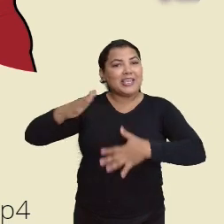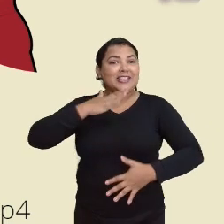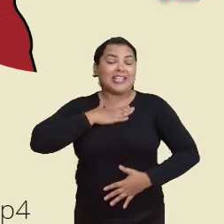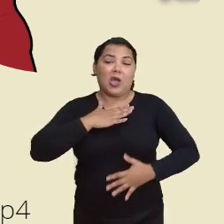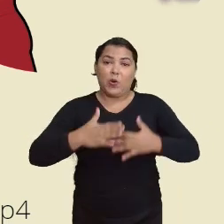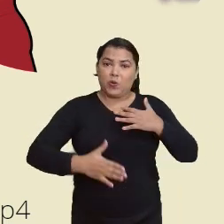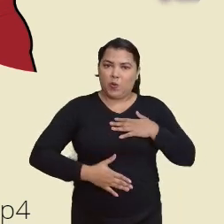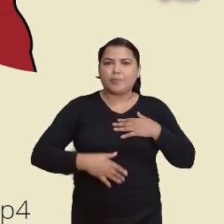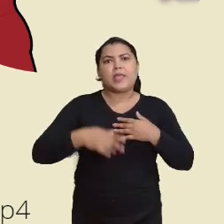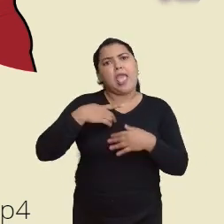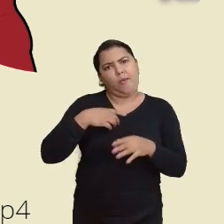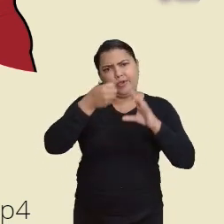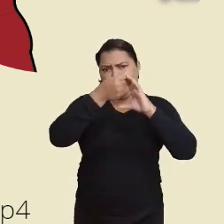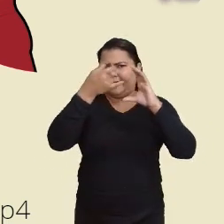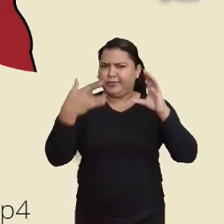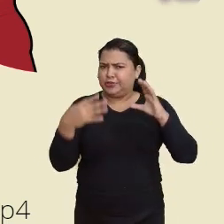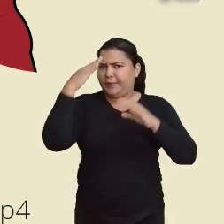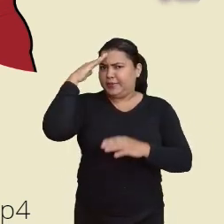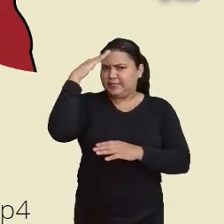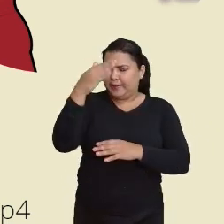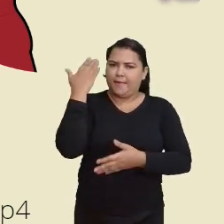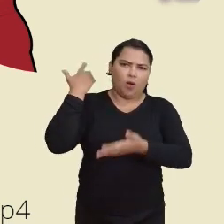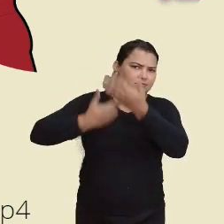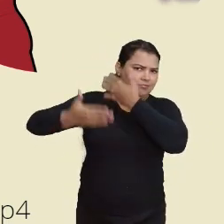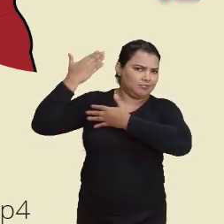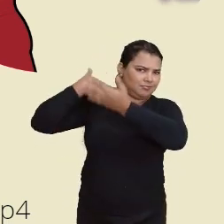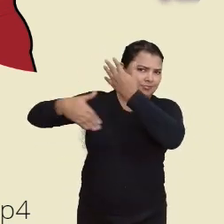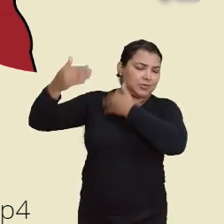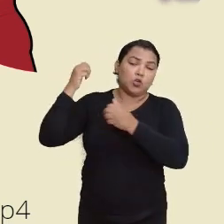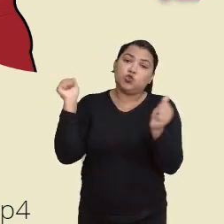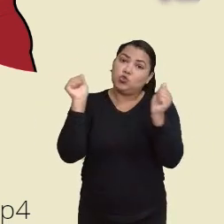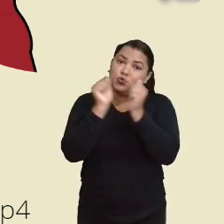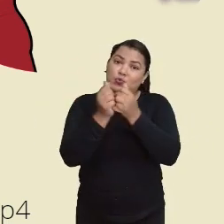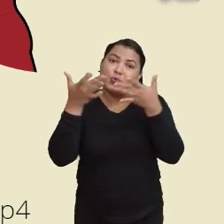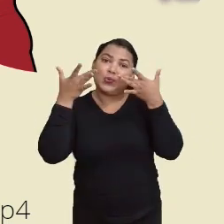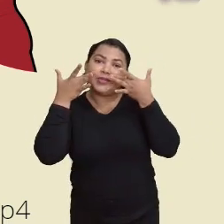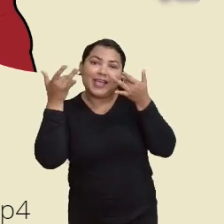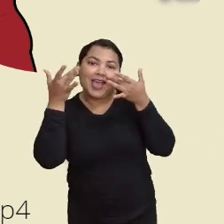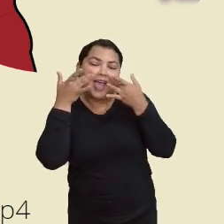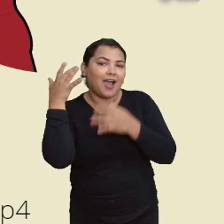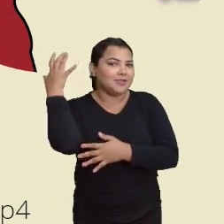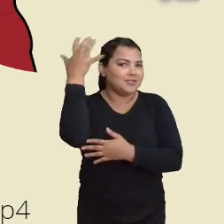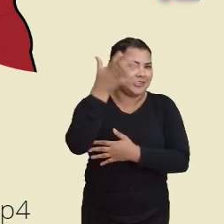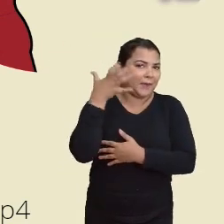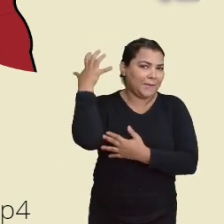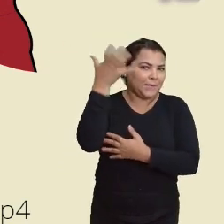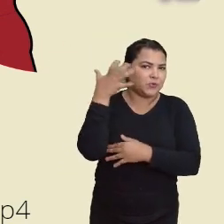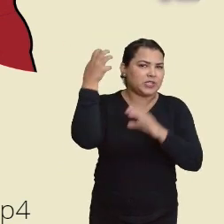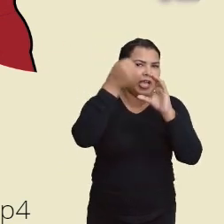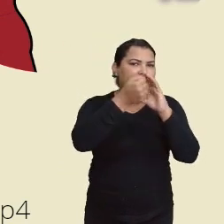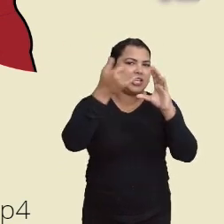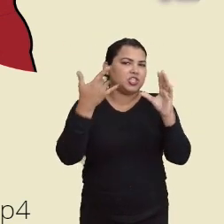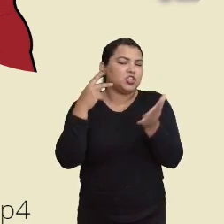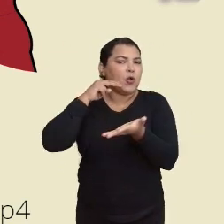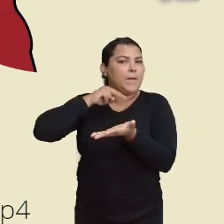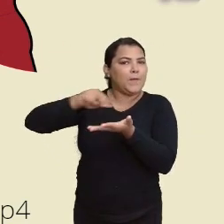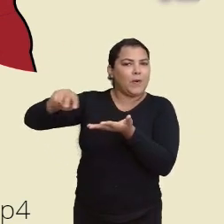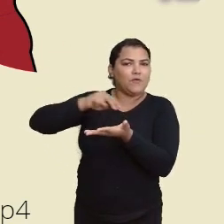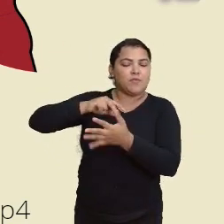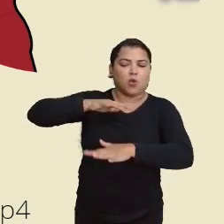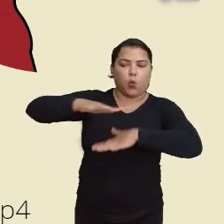da antiguidade, ao lado do teatro e da música. Caracteriza-se tanto pelos movimentos